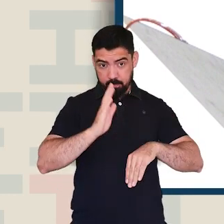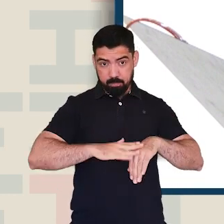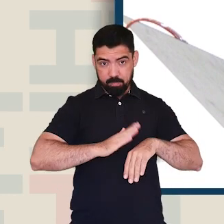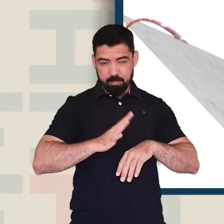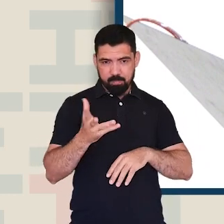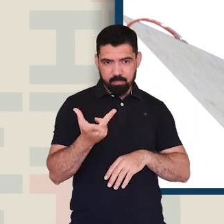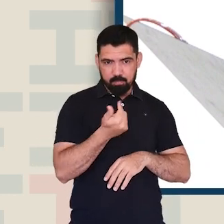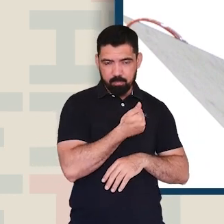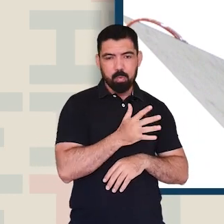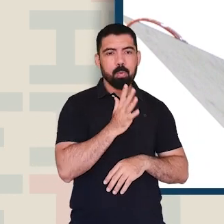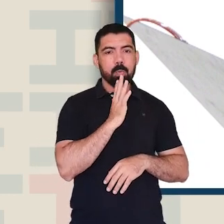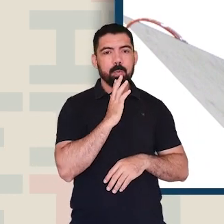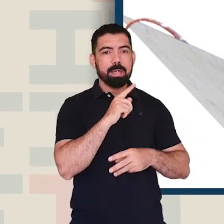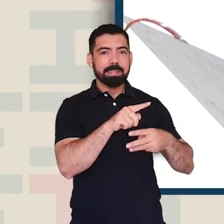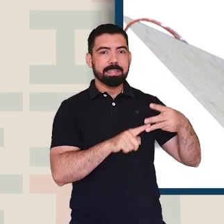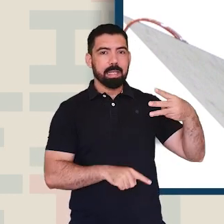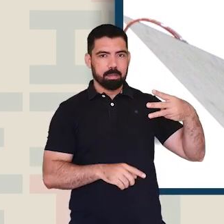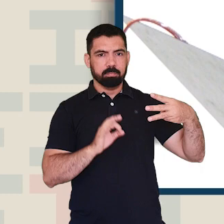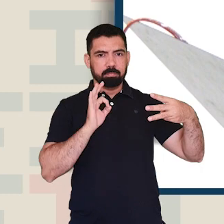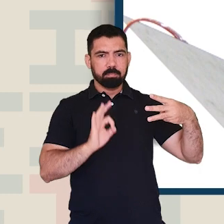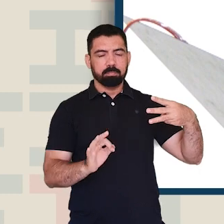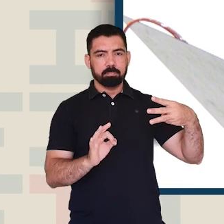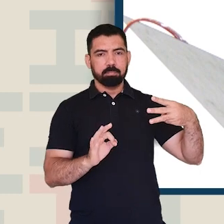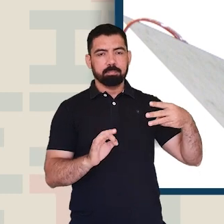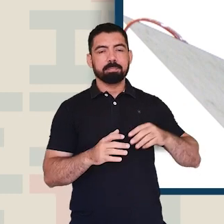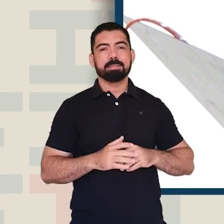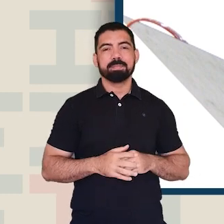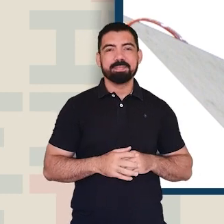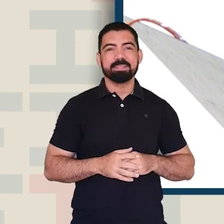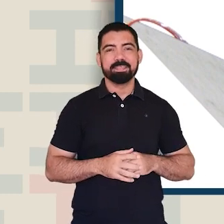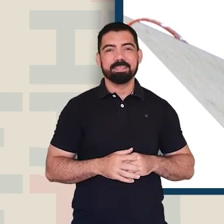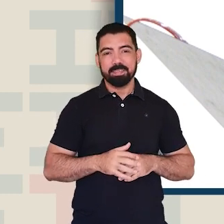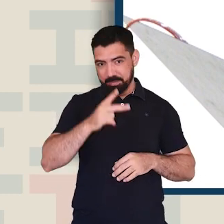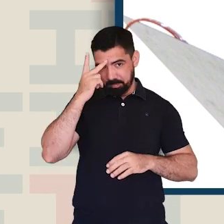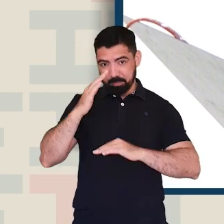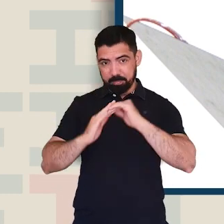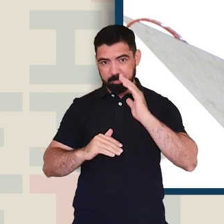que domina pelo menos 3 shapes, e aí você vai ter que